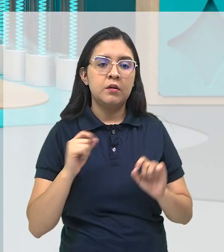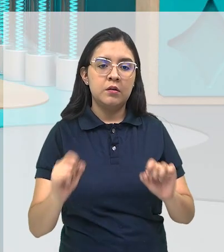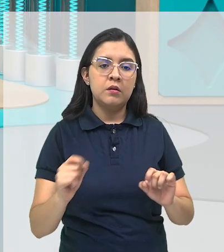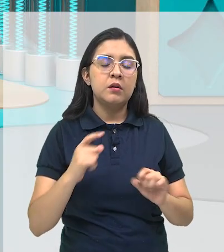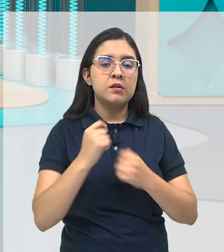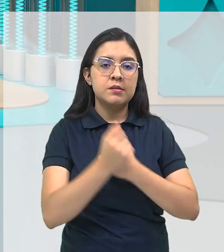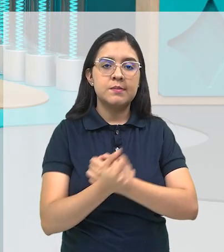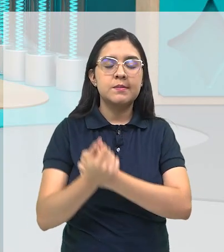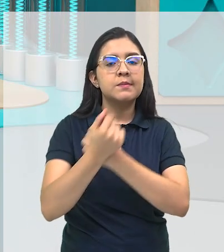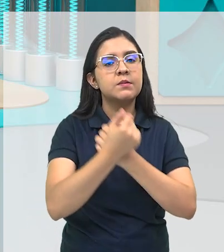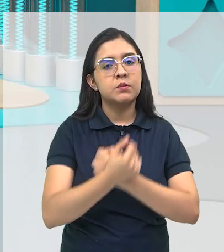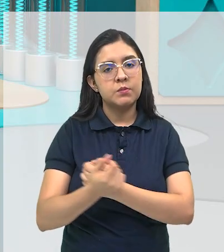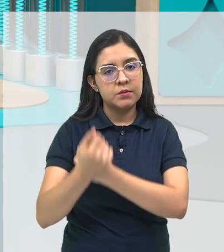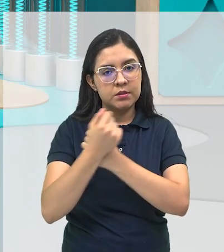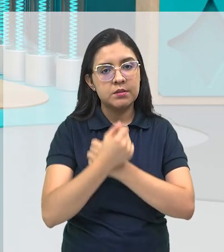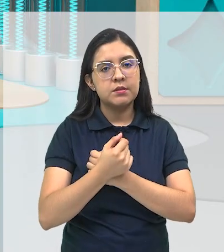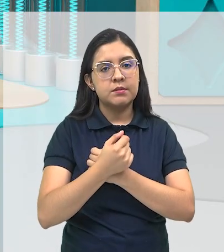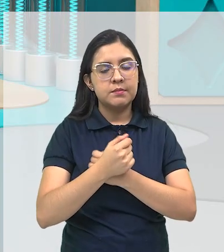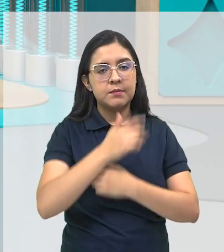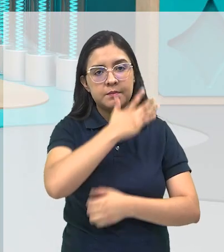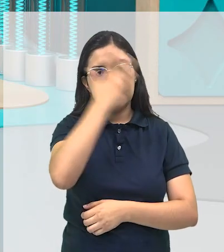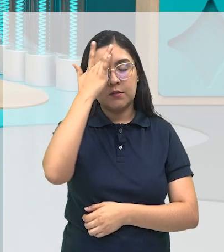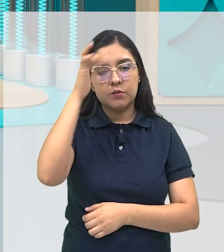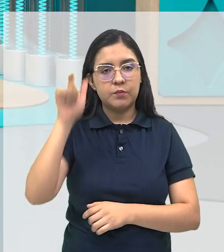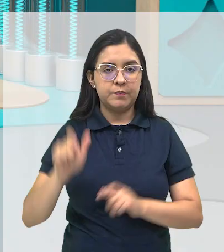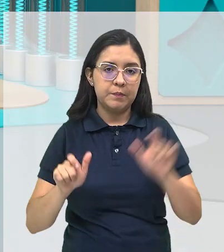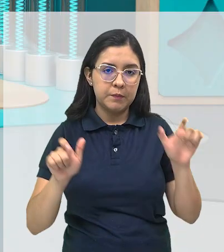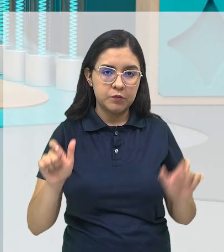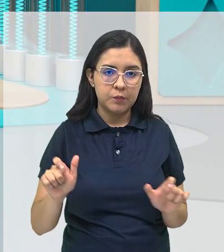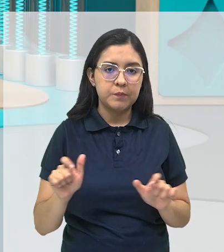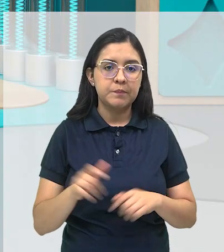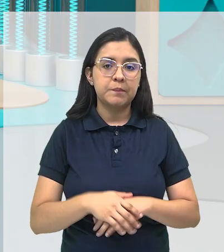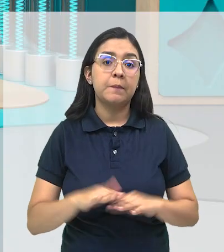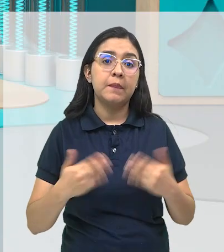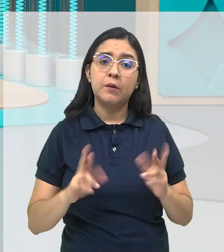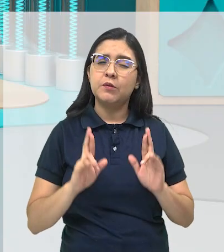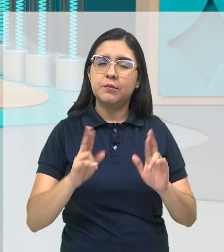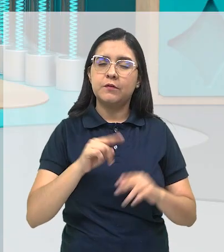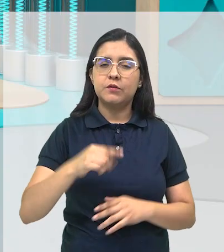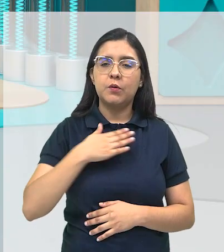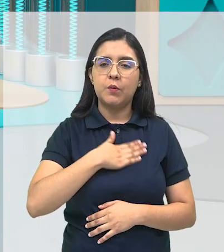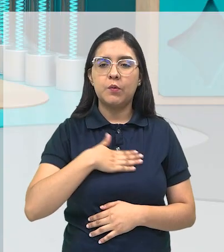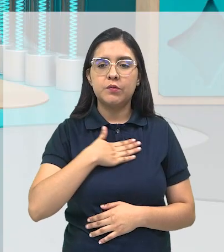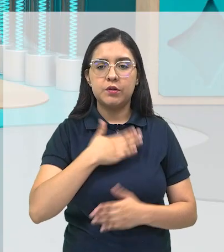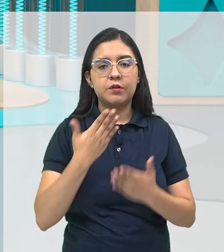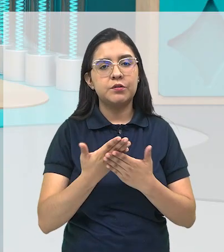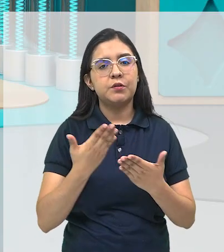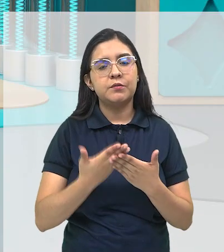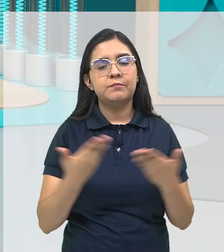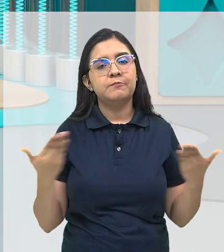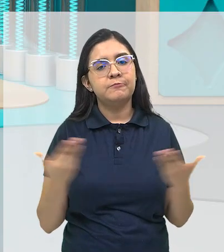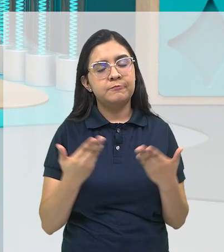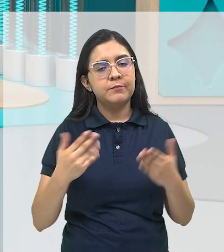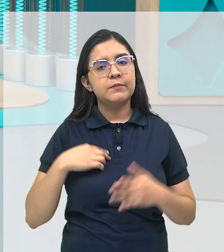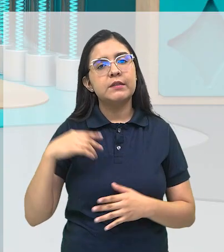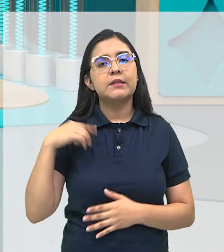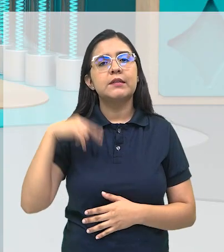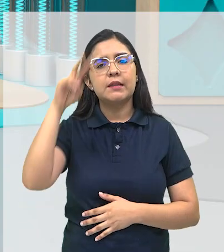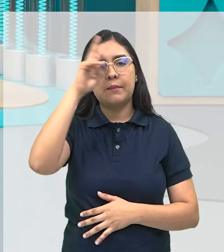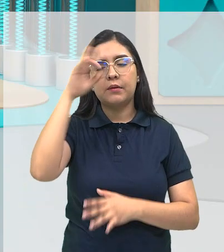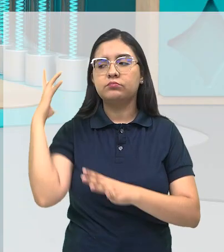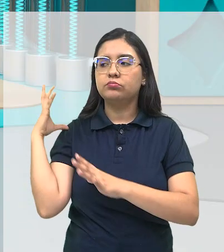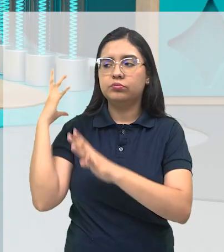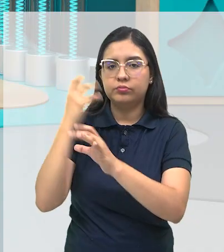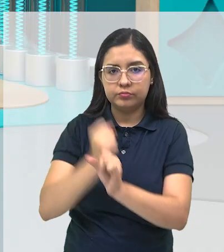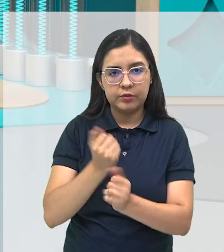a segurança, né, a integridade física dos praticantes. Bom, espero que vocês tenham gostado dessa aula, tenham relembrado tudo